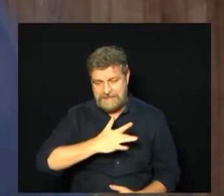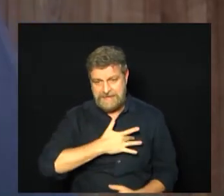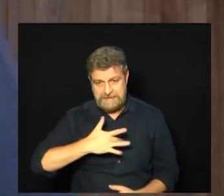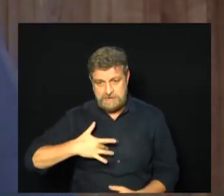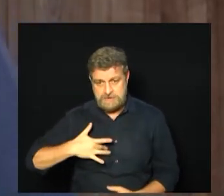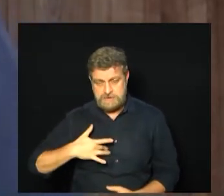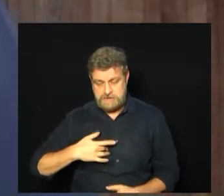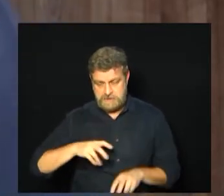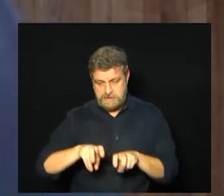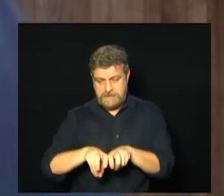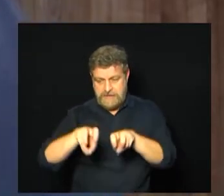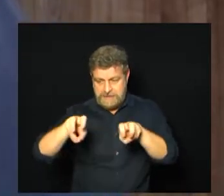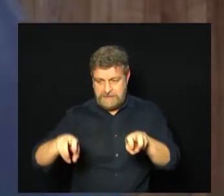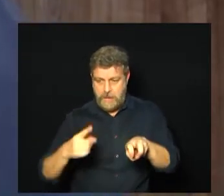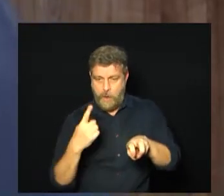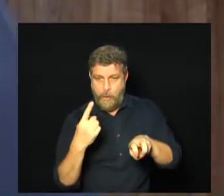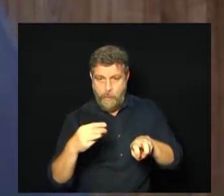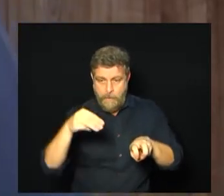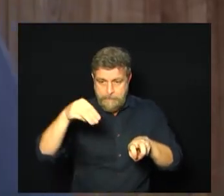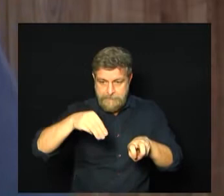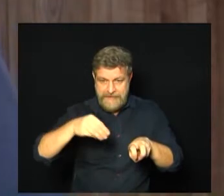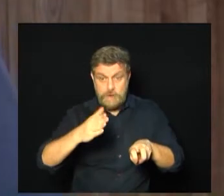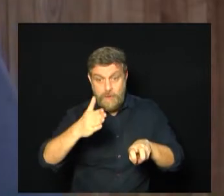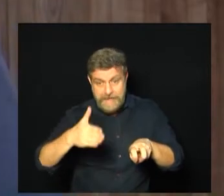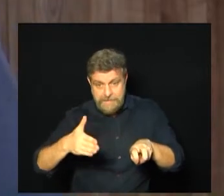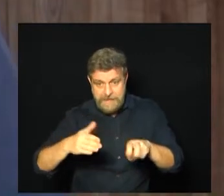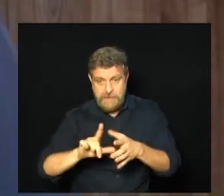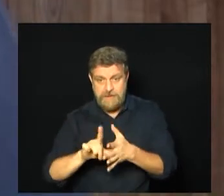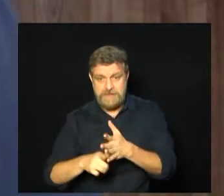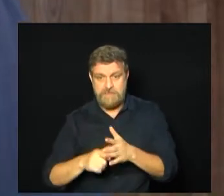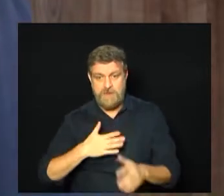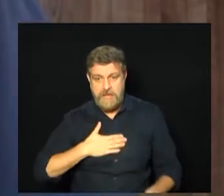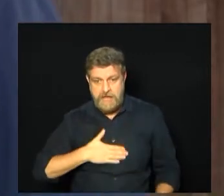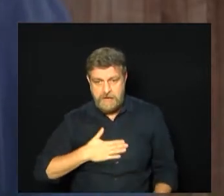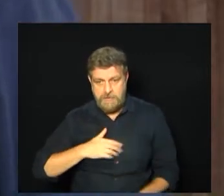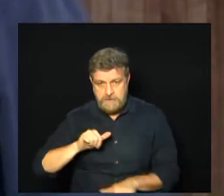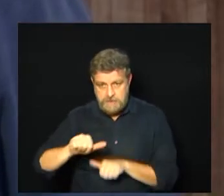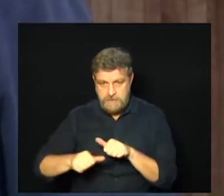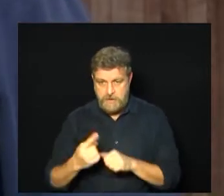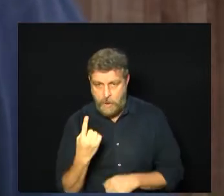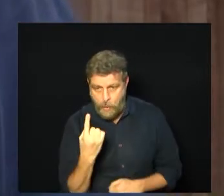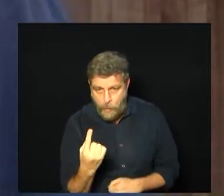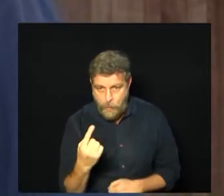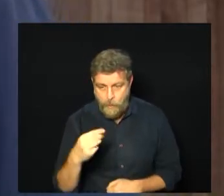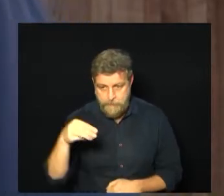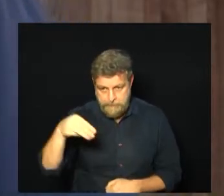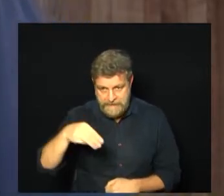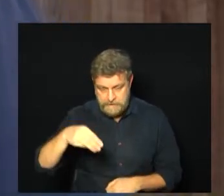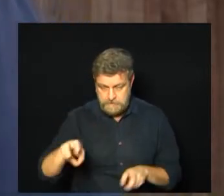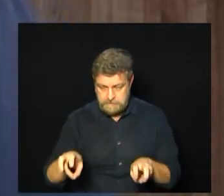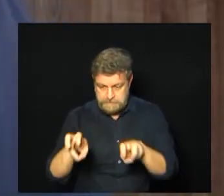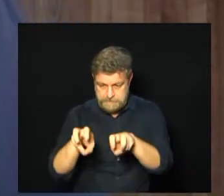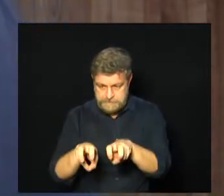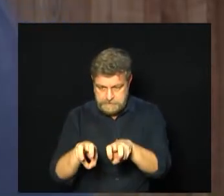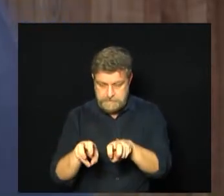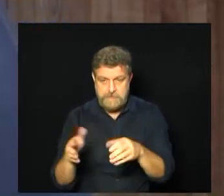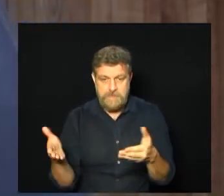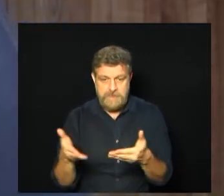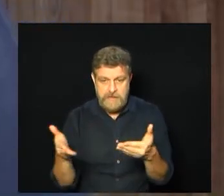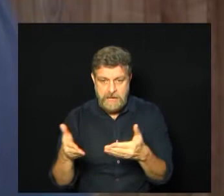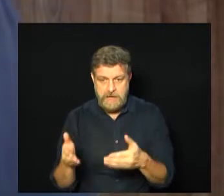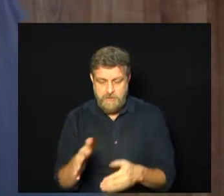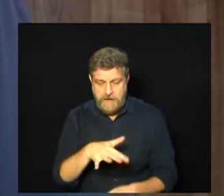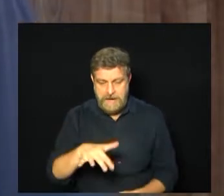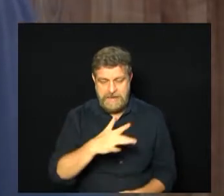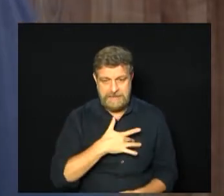para um distanciamento de 1,5 metro. Isso depois, em agosto, sofreu uma mudança, passou a 1 metro. E agora as autoridades sanitárias indicam